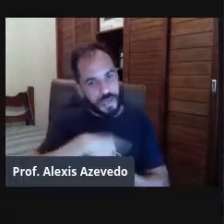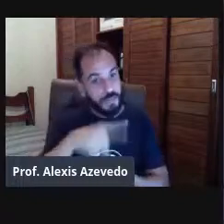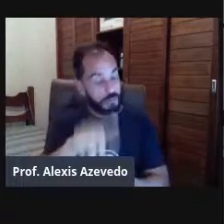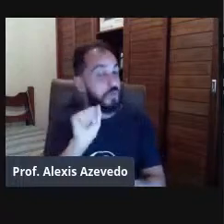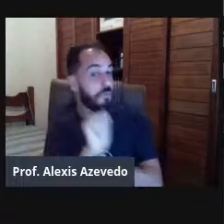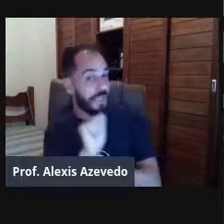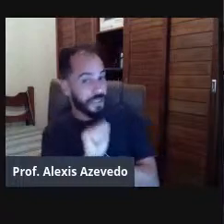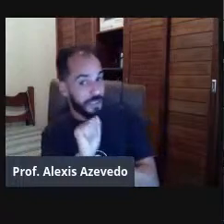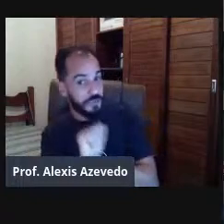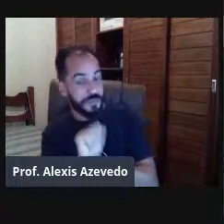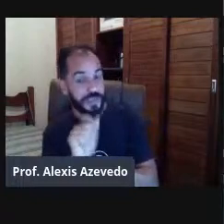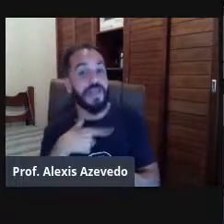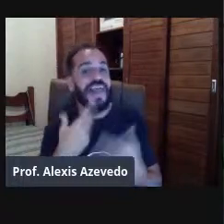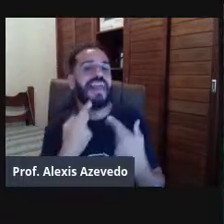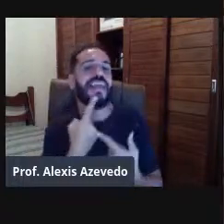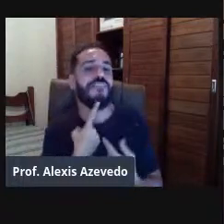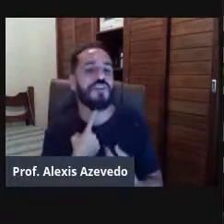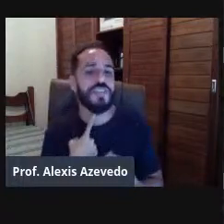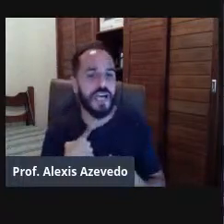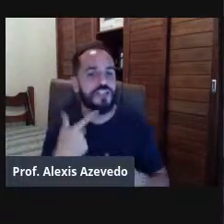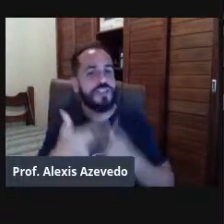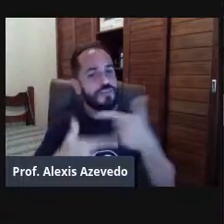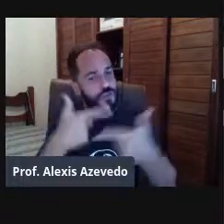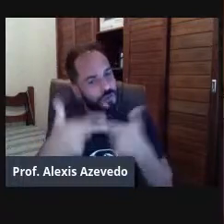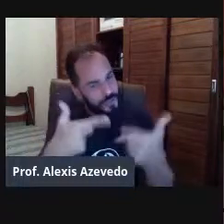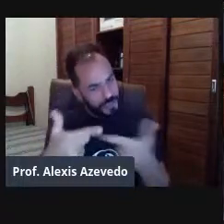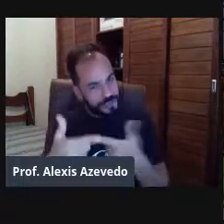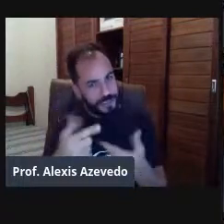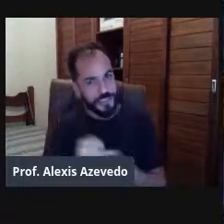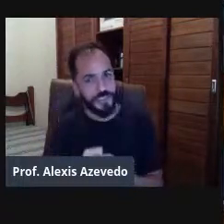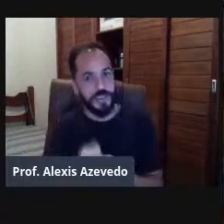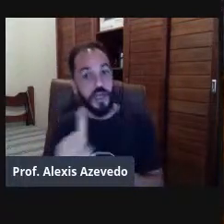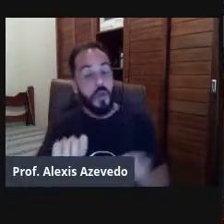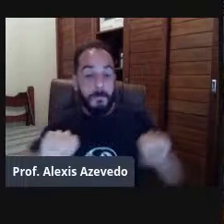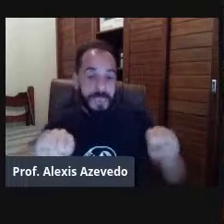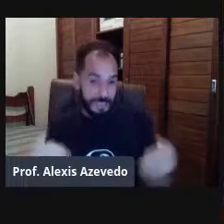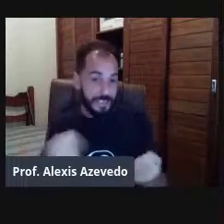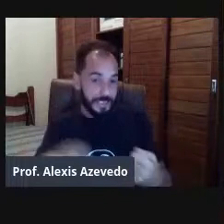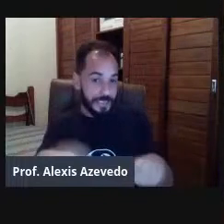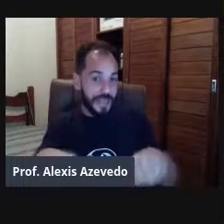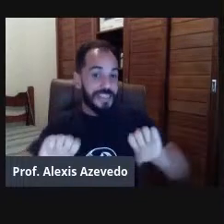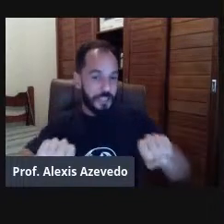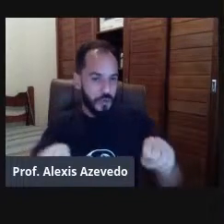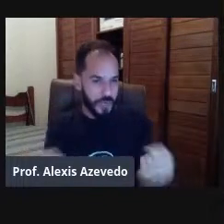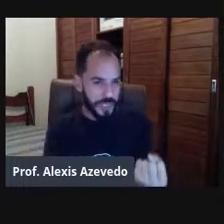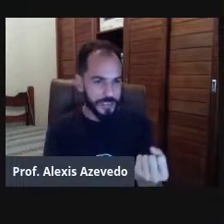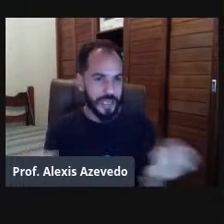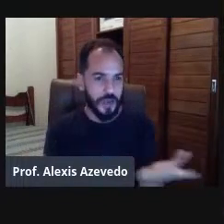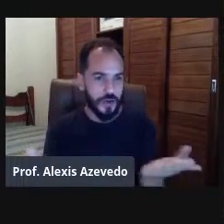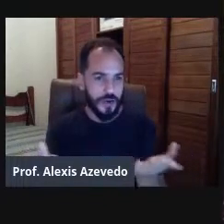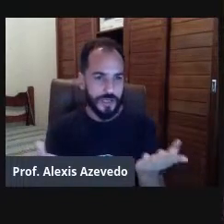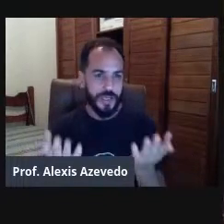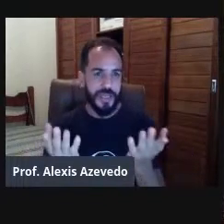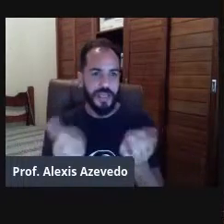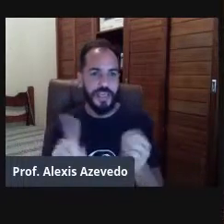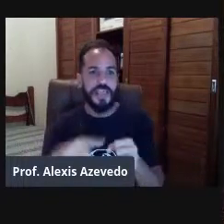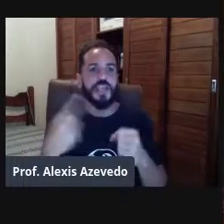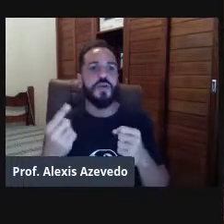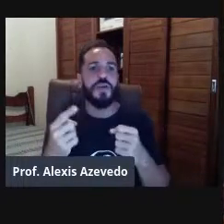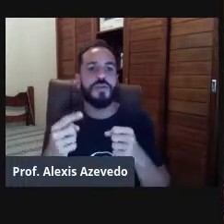isso, querendo muito que isso aconteça, mas vai ser no momento certo, né? Segurança. É, enquanto isso acontece, eu